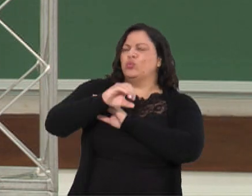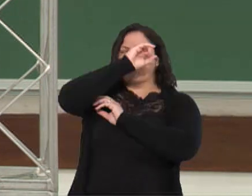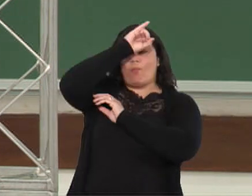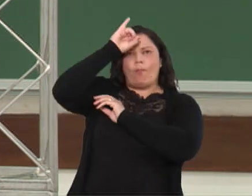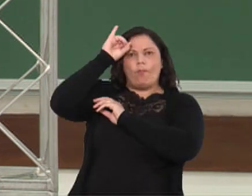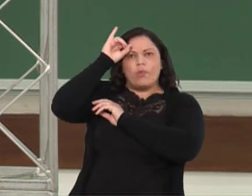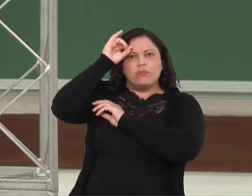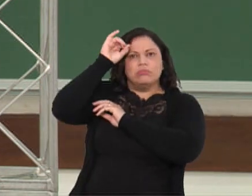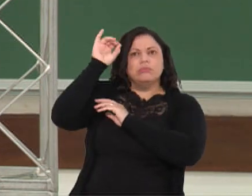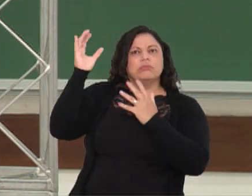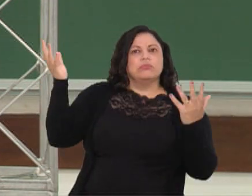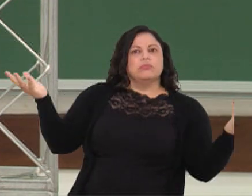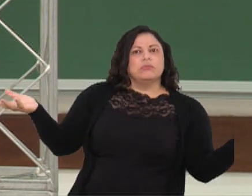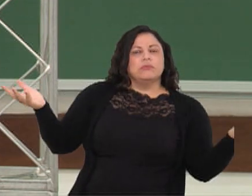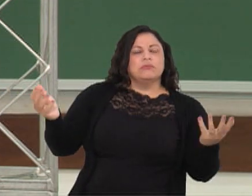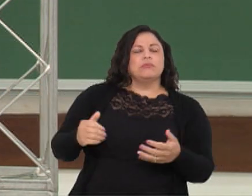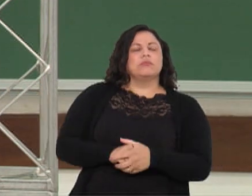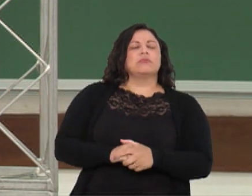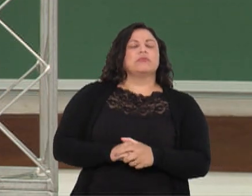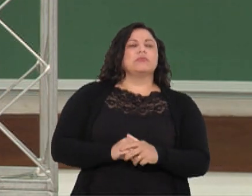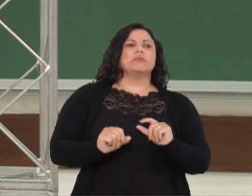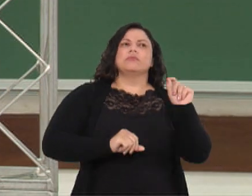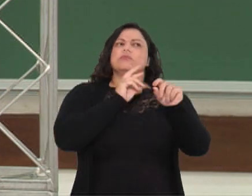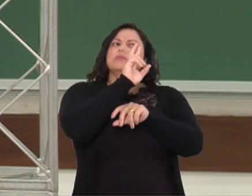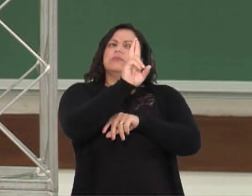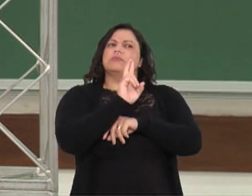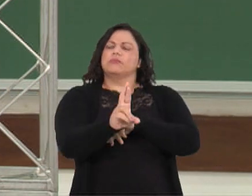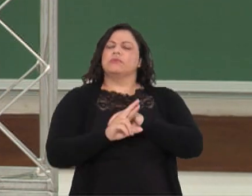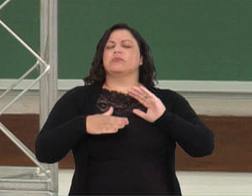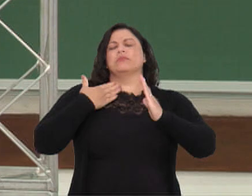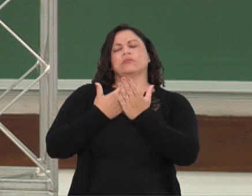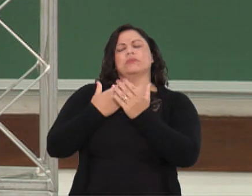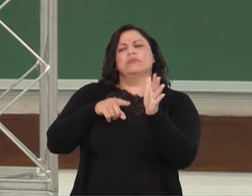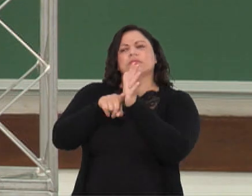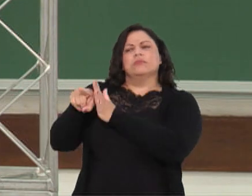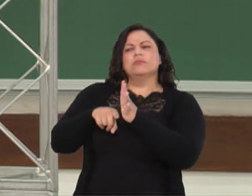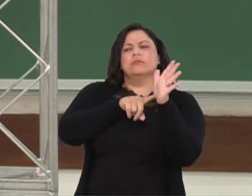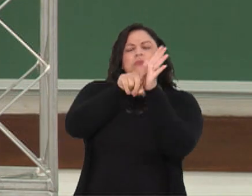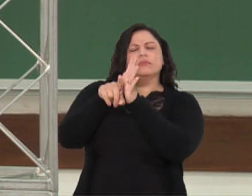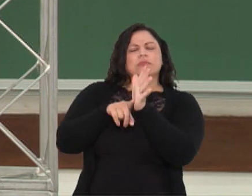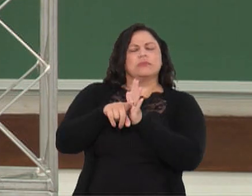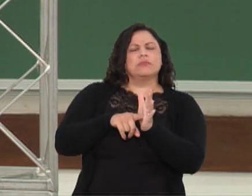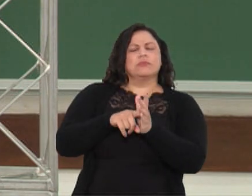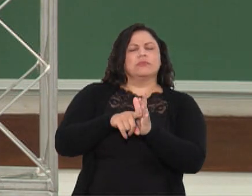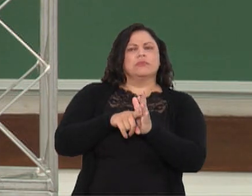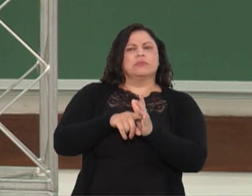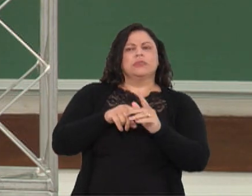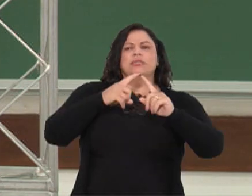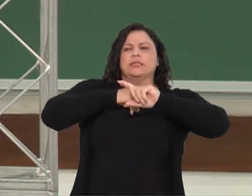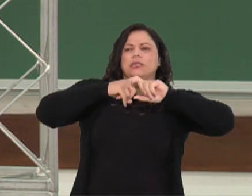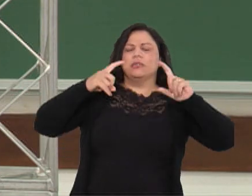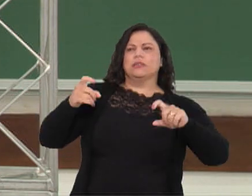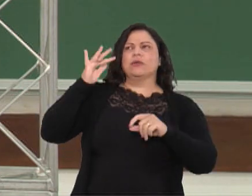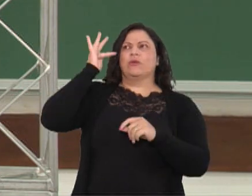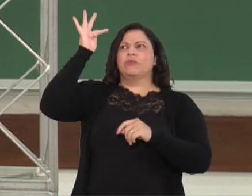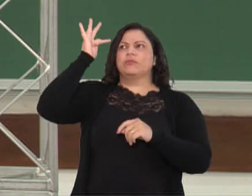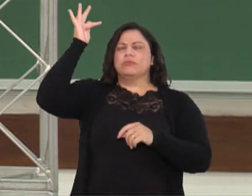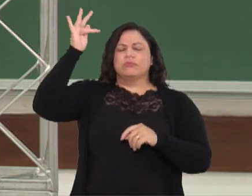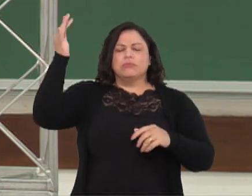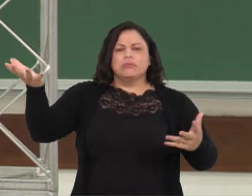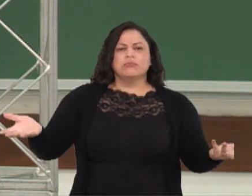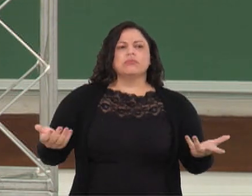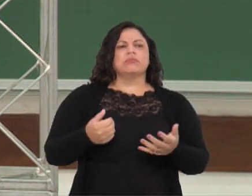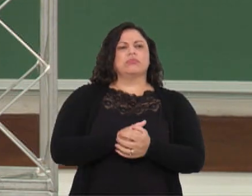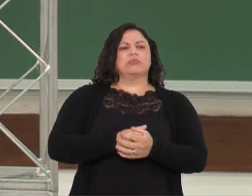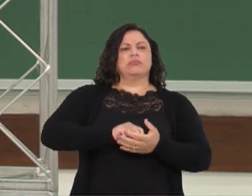inocente? E a resposta dos estudiosos da ciência da filosofia e da hermenêutica de